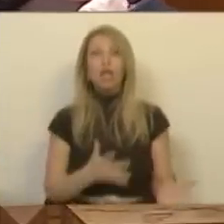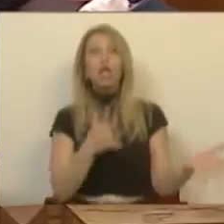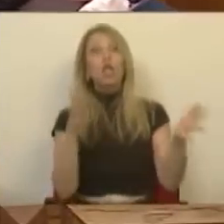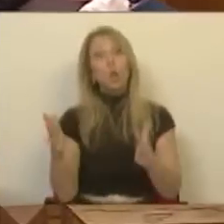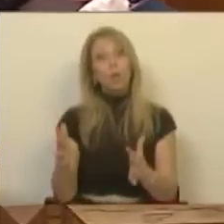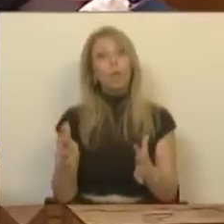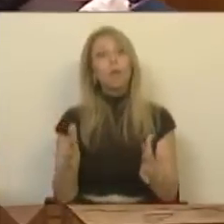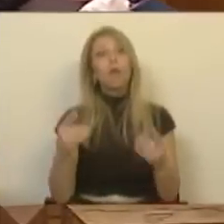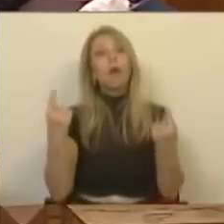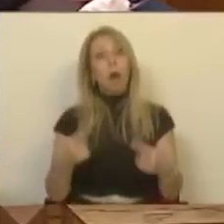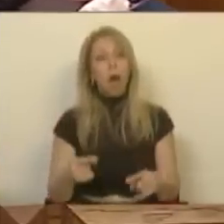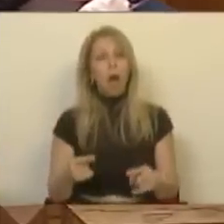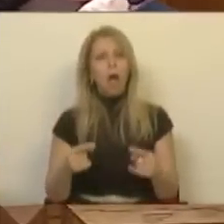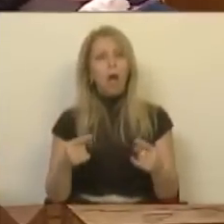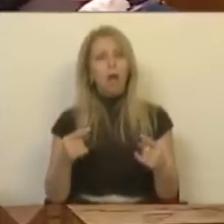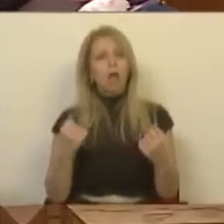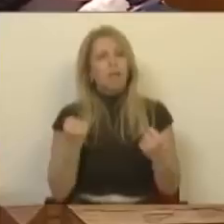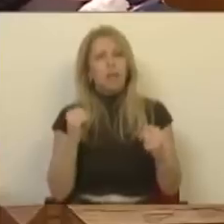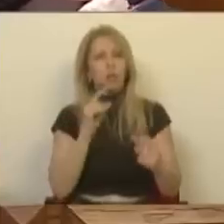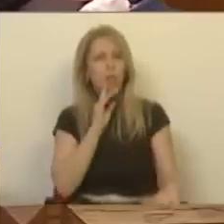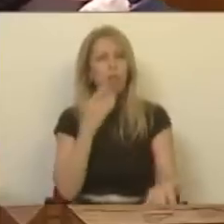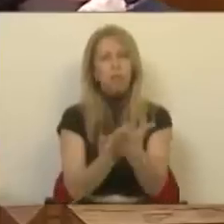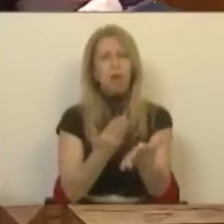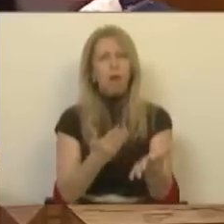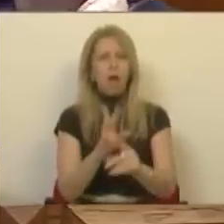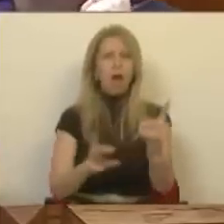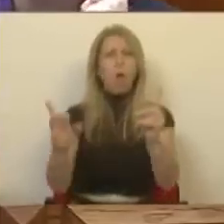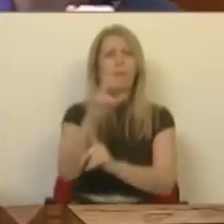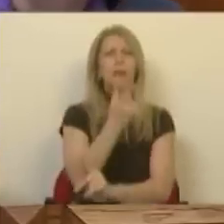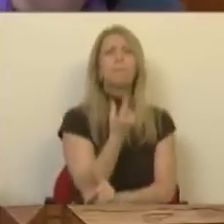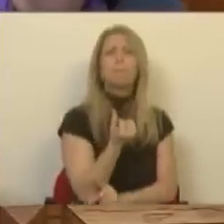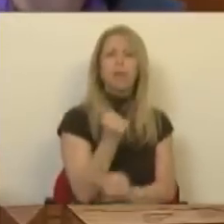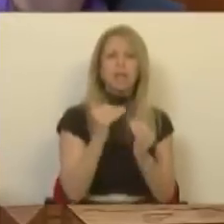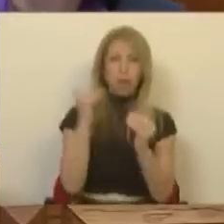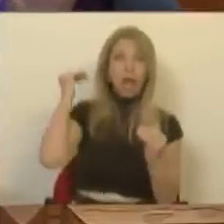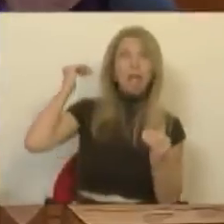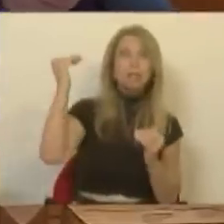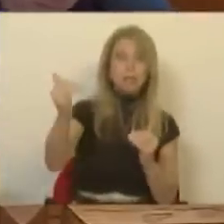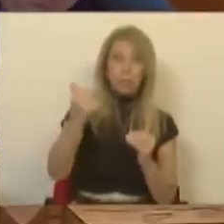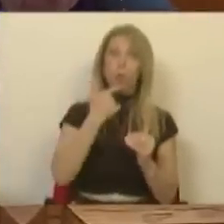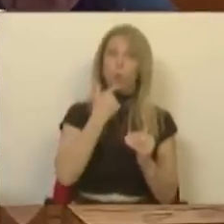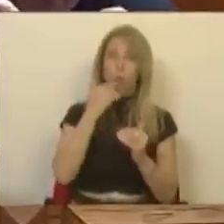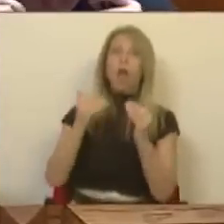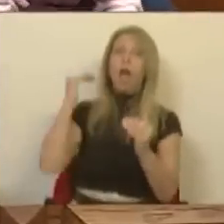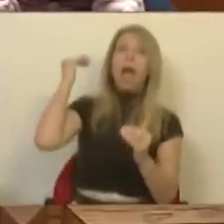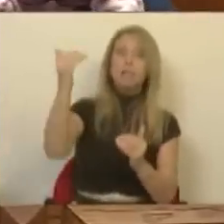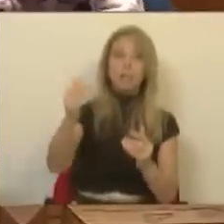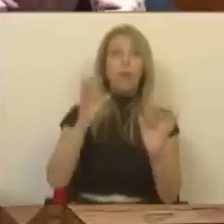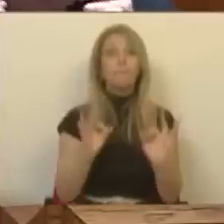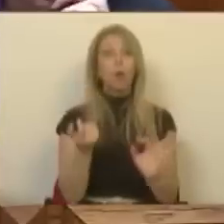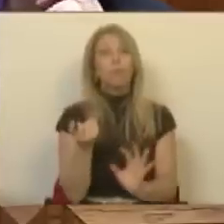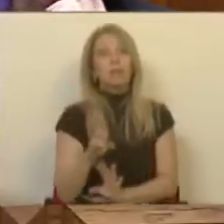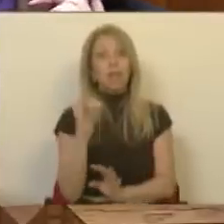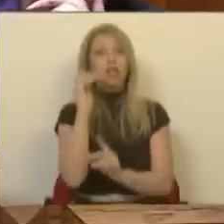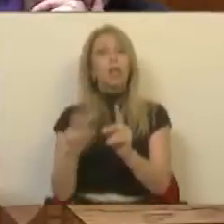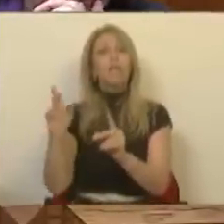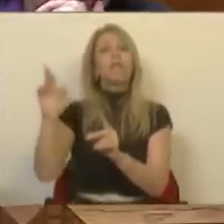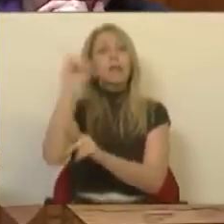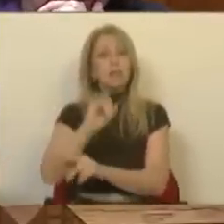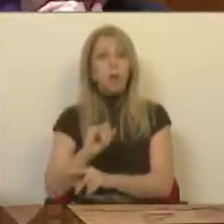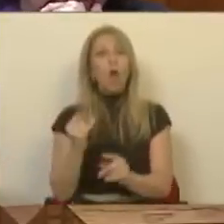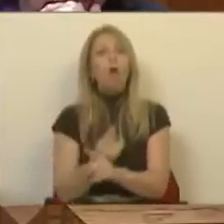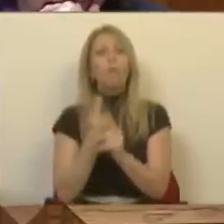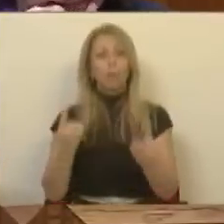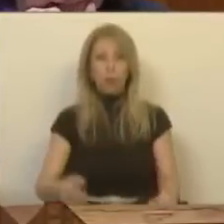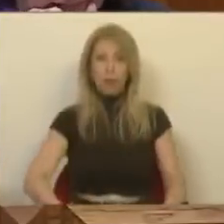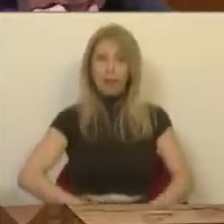as tensões que justificam o aumento dos preços acima aliás muito acima da própria taxa de inflação porque convém